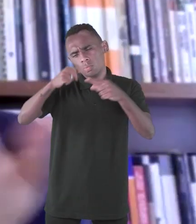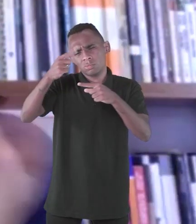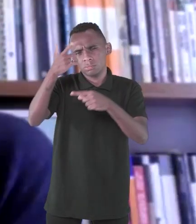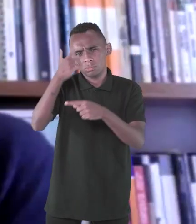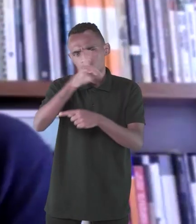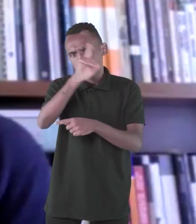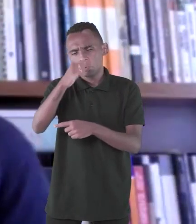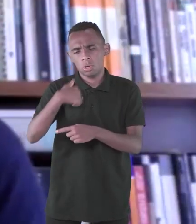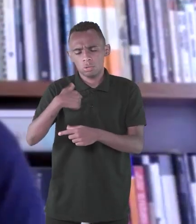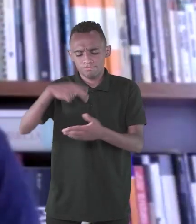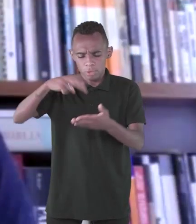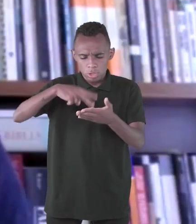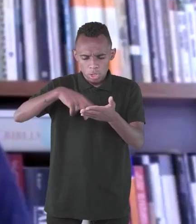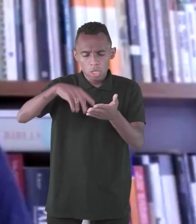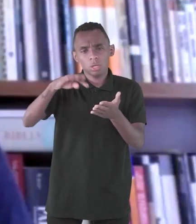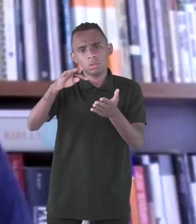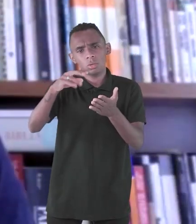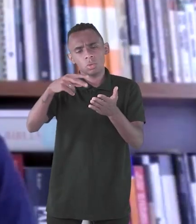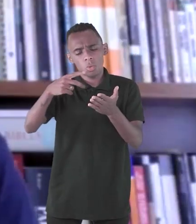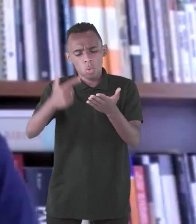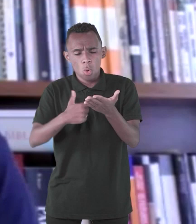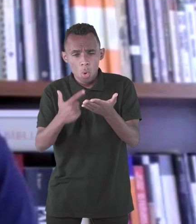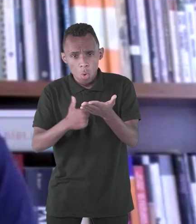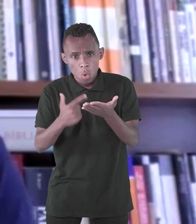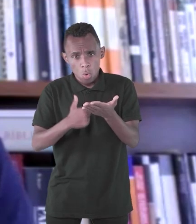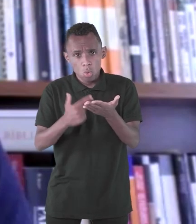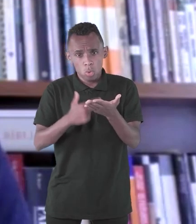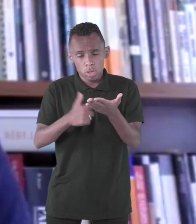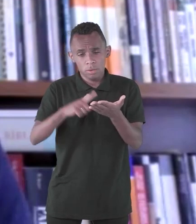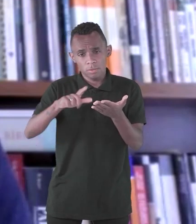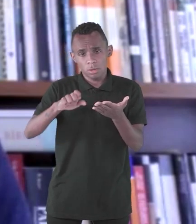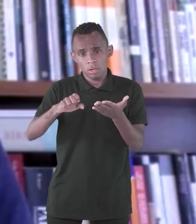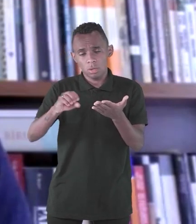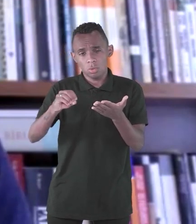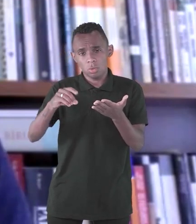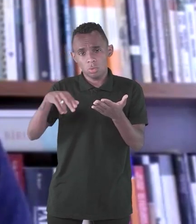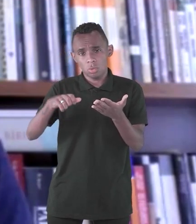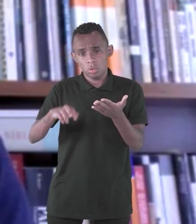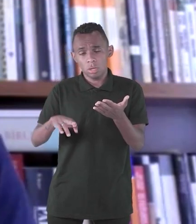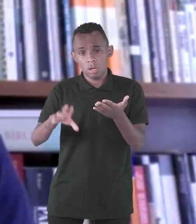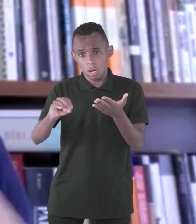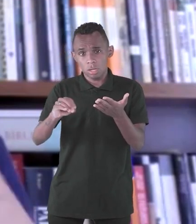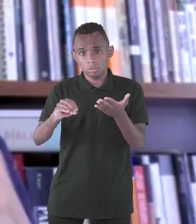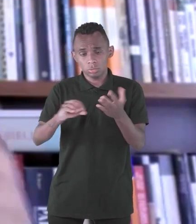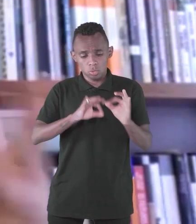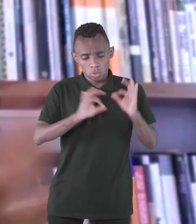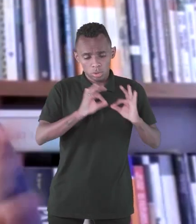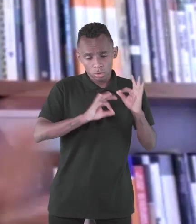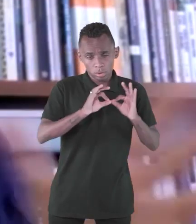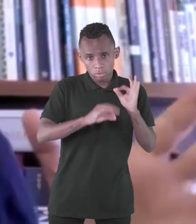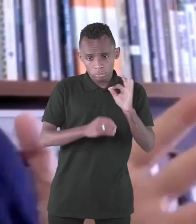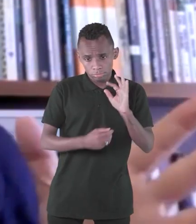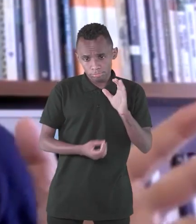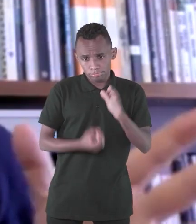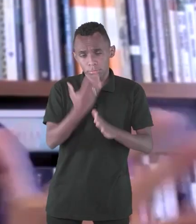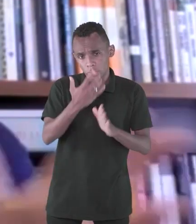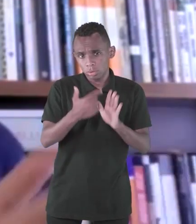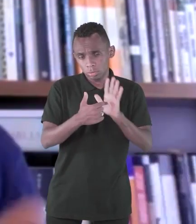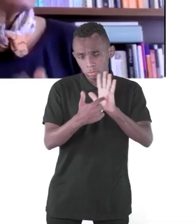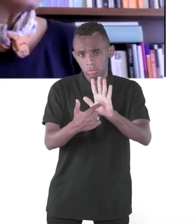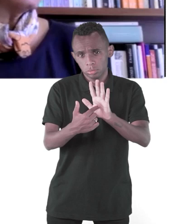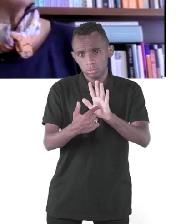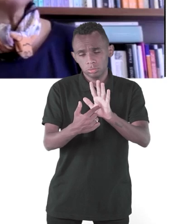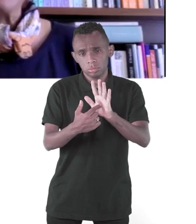dia o livro do Leonardo Frois, esse livro maravilhoso que a Editora 34 lançou agora. Qual? Que são os poemas reunidos